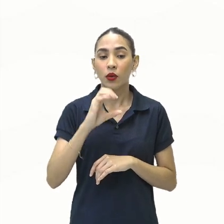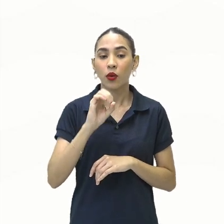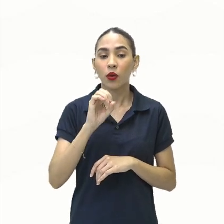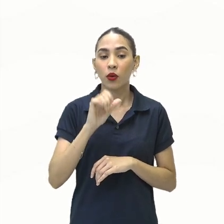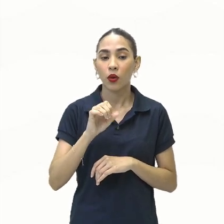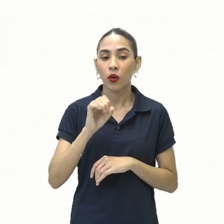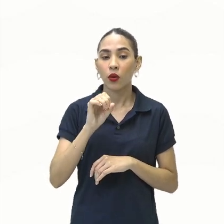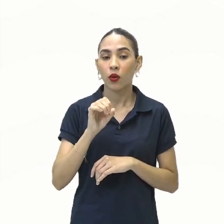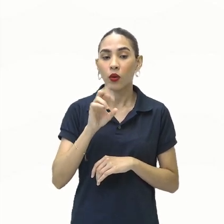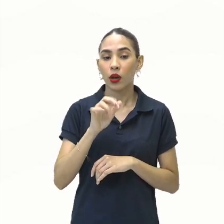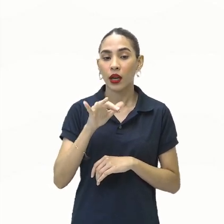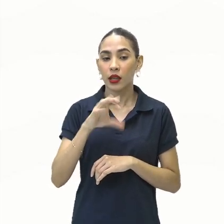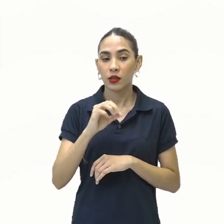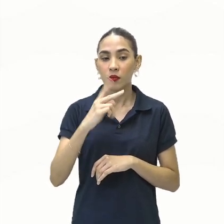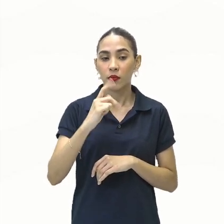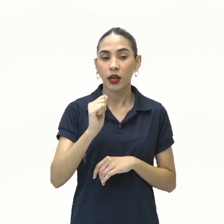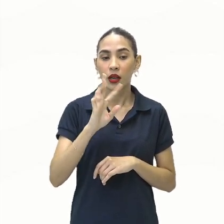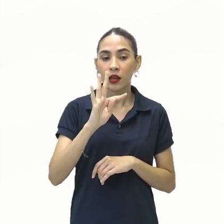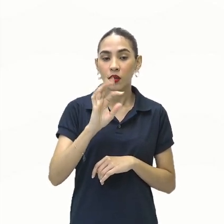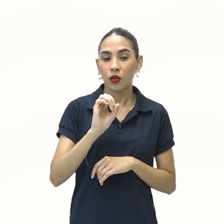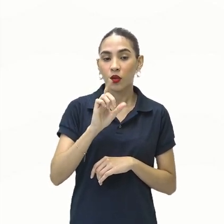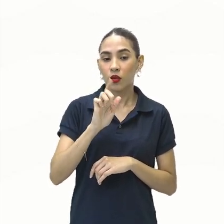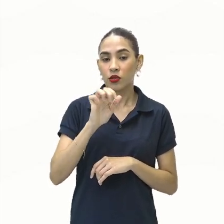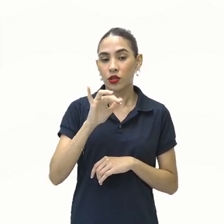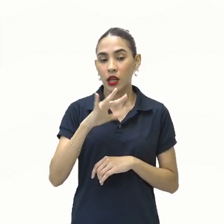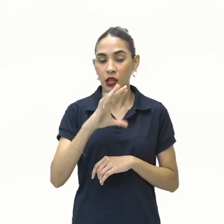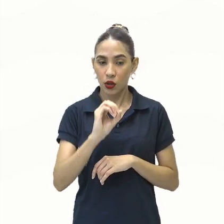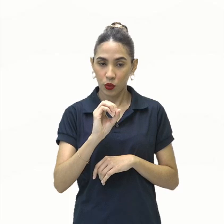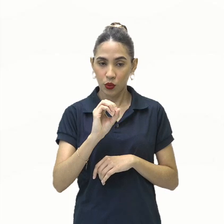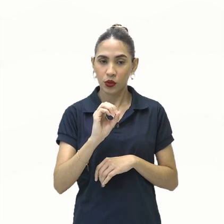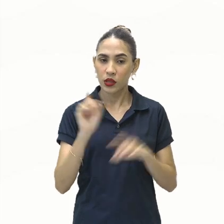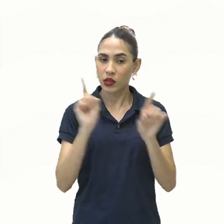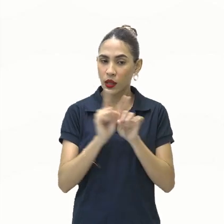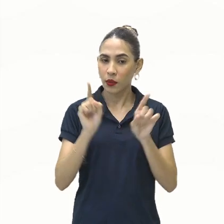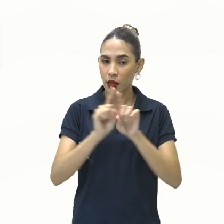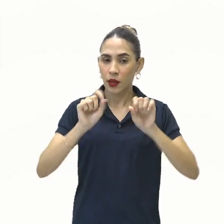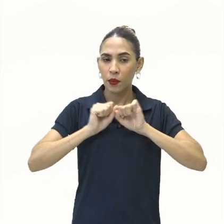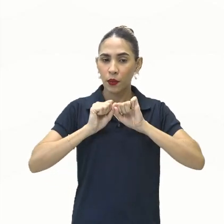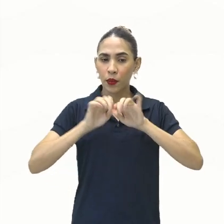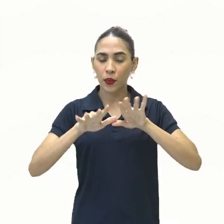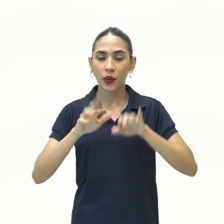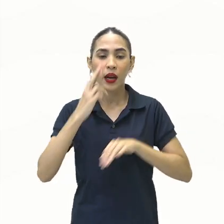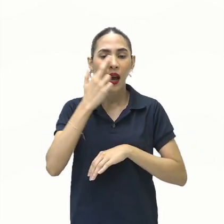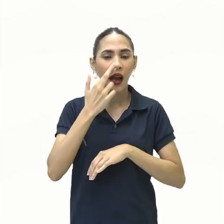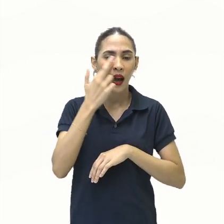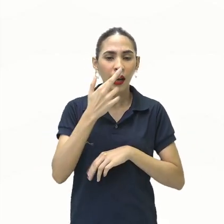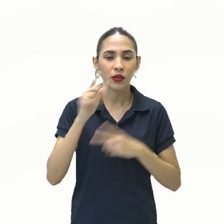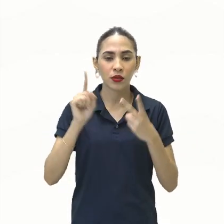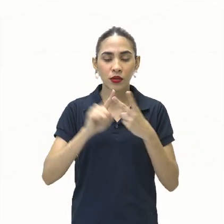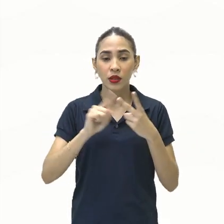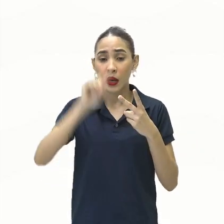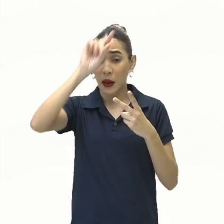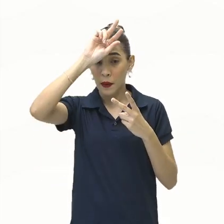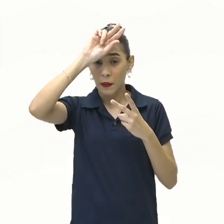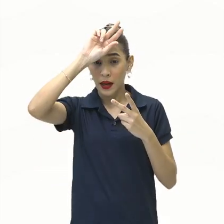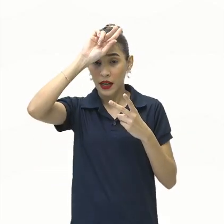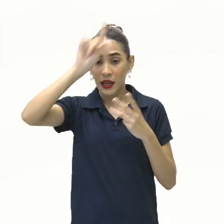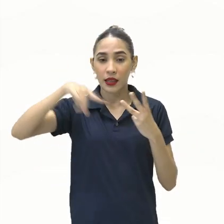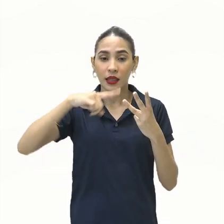micro-organismos patogênicos, que vão ser transmitidos, por exemplo, por ratos,